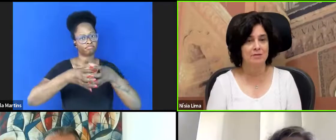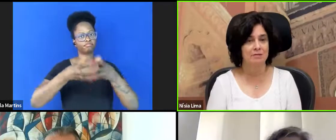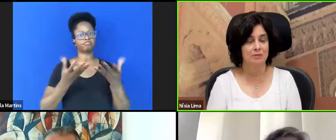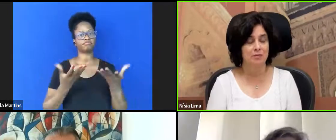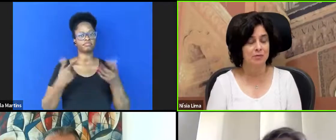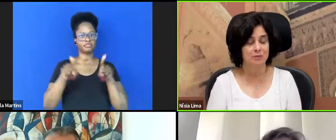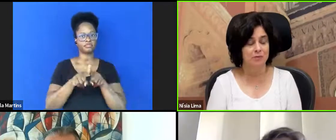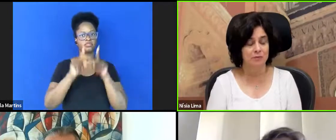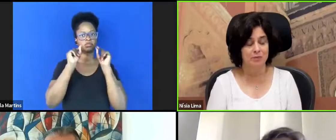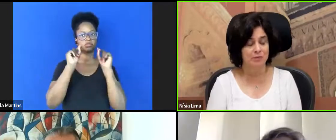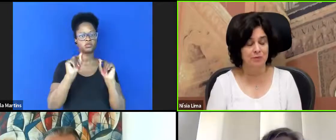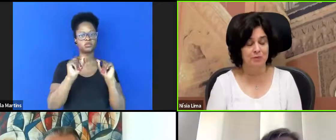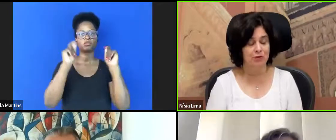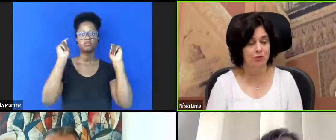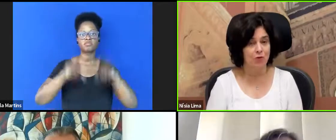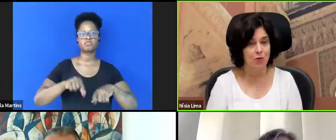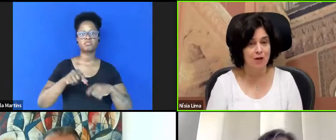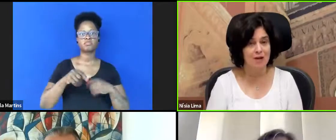uma